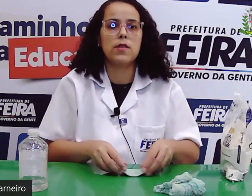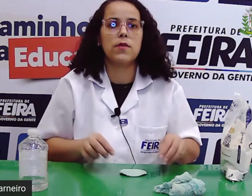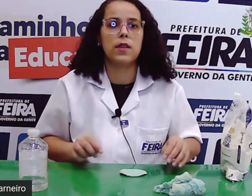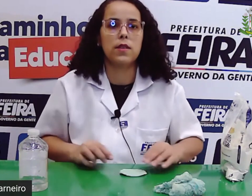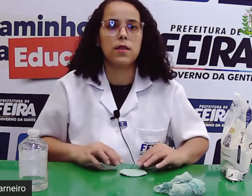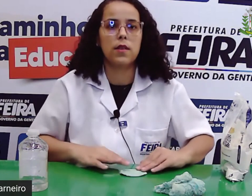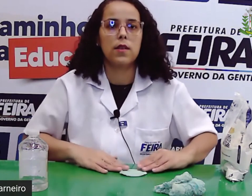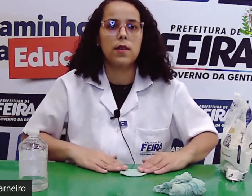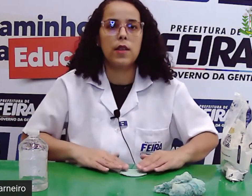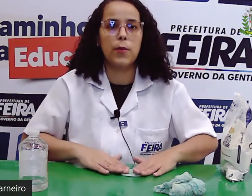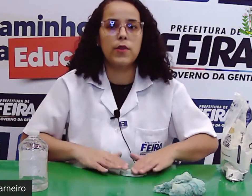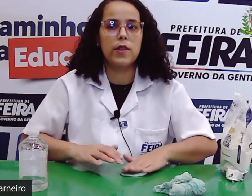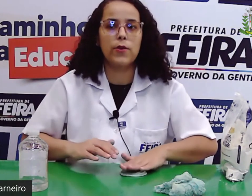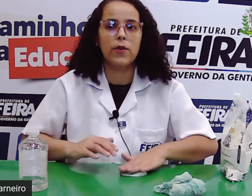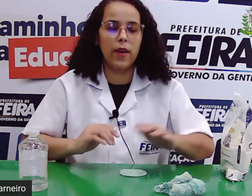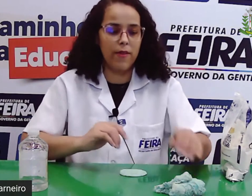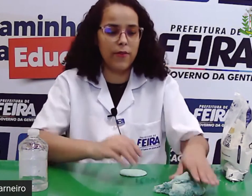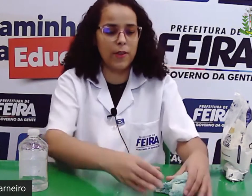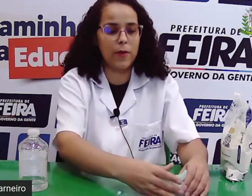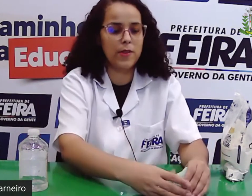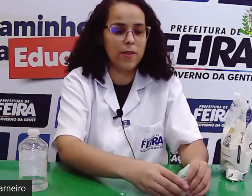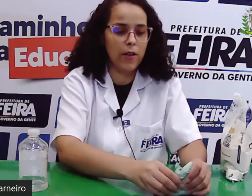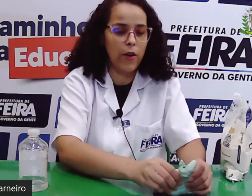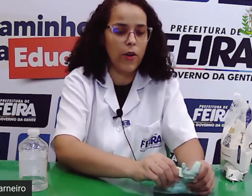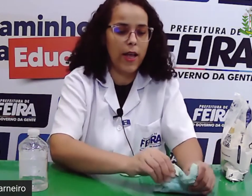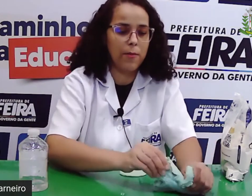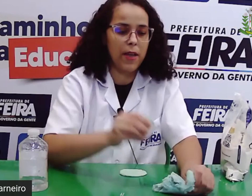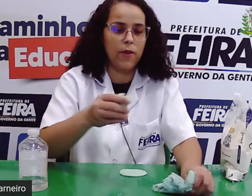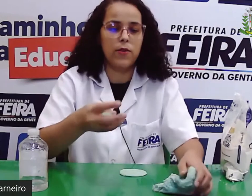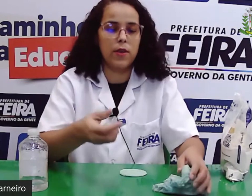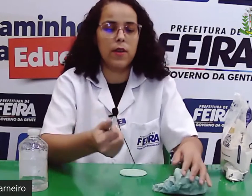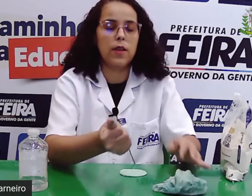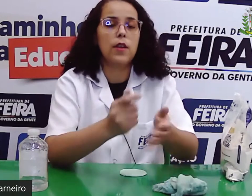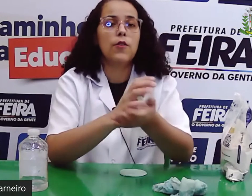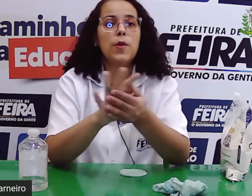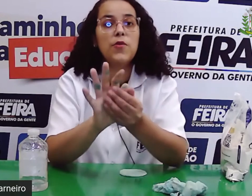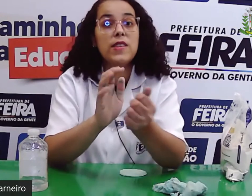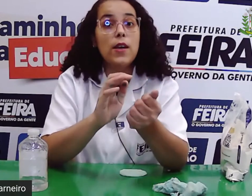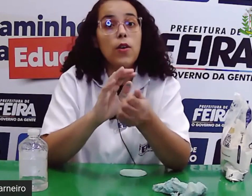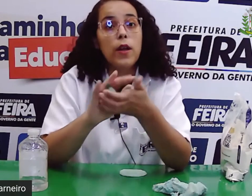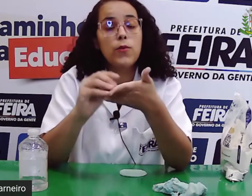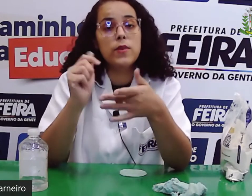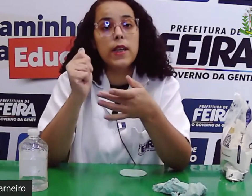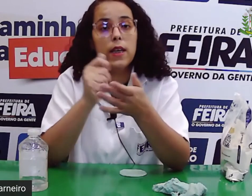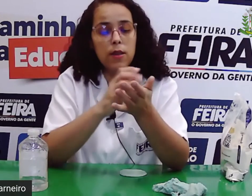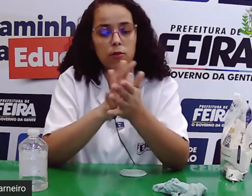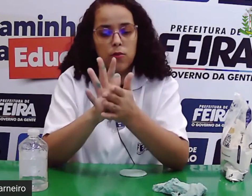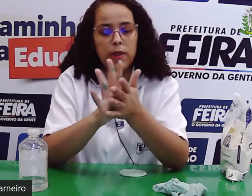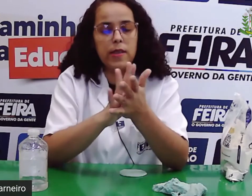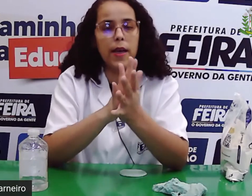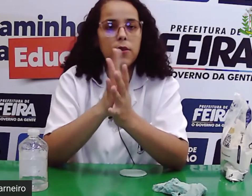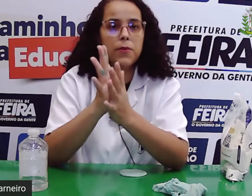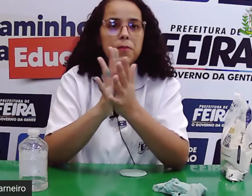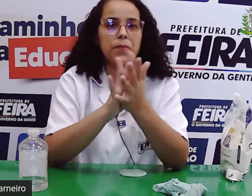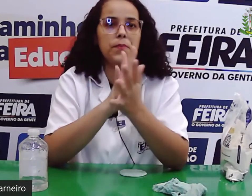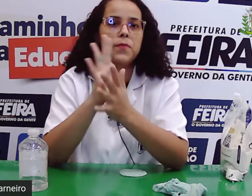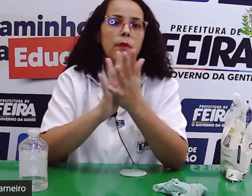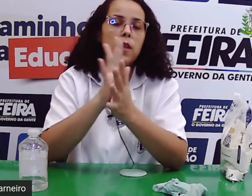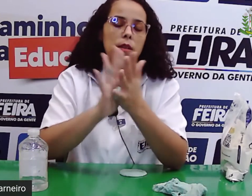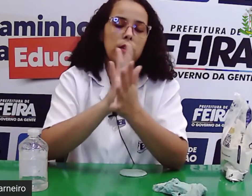para vocês verem. Depois eu levanto para vocês olharem melhor. Vamos fazer agora um triângulo, tá